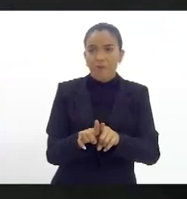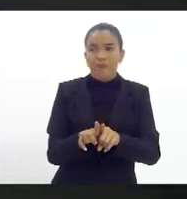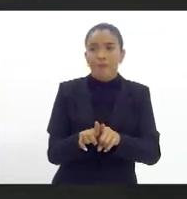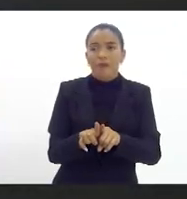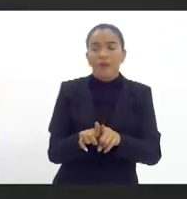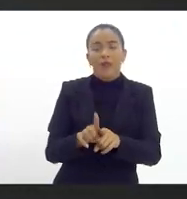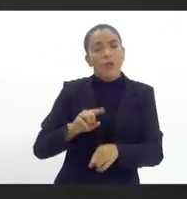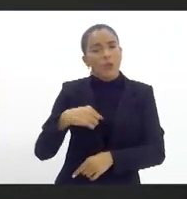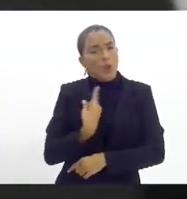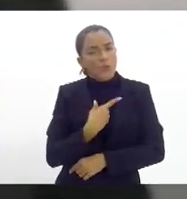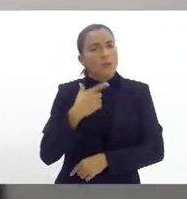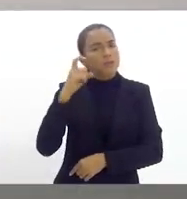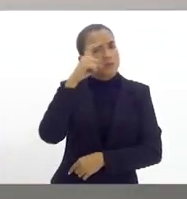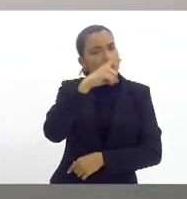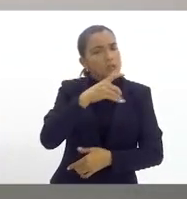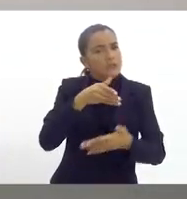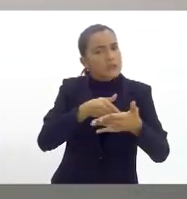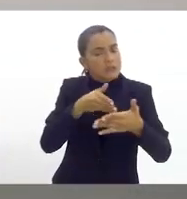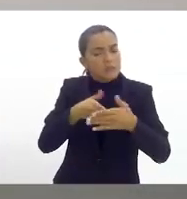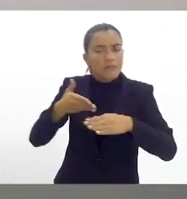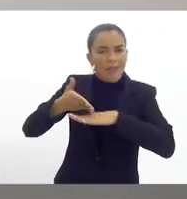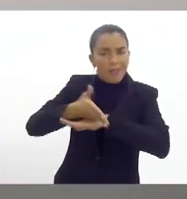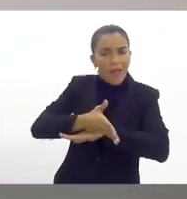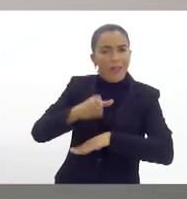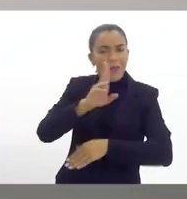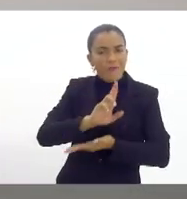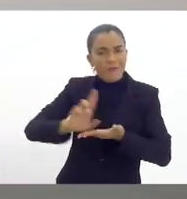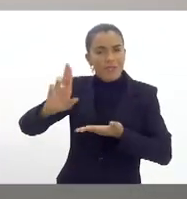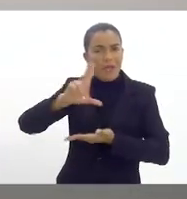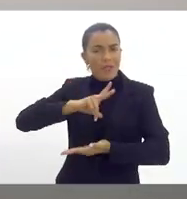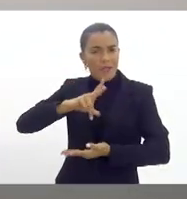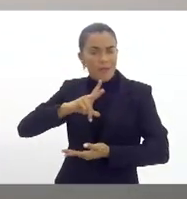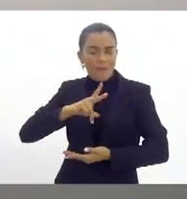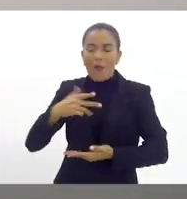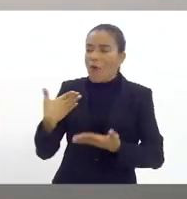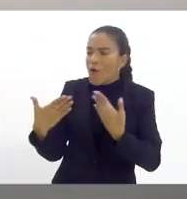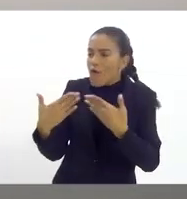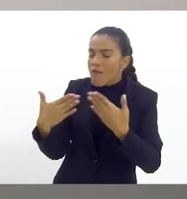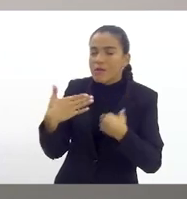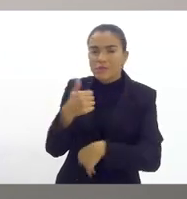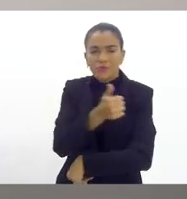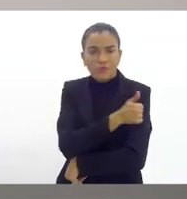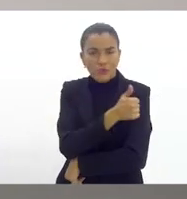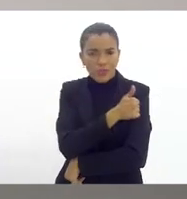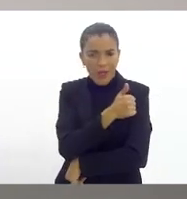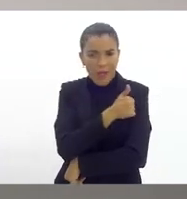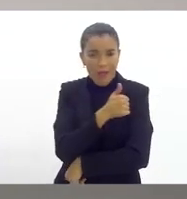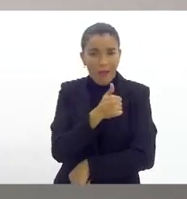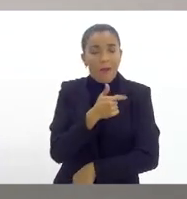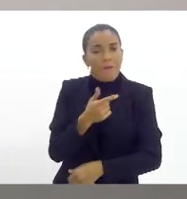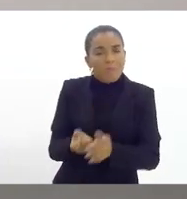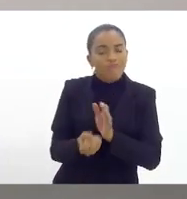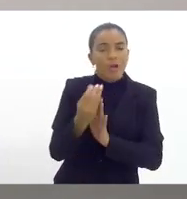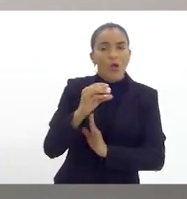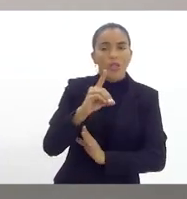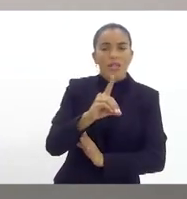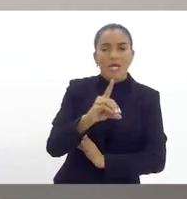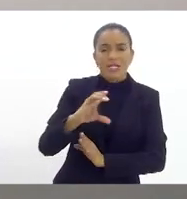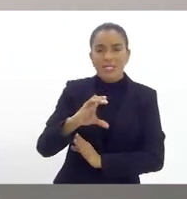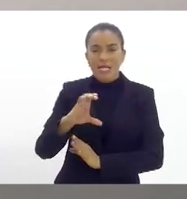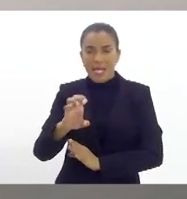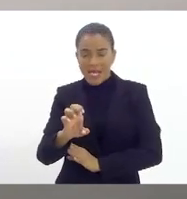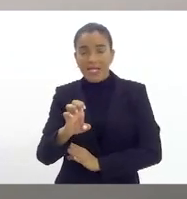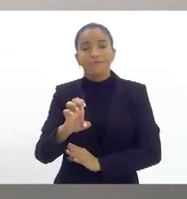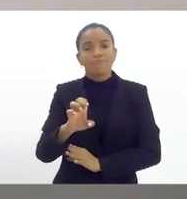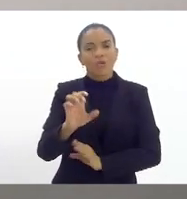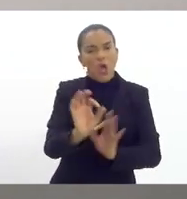a gente tem dificuldade de entrar nas universidades privadas para poder conseguir conversar com os estudantes e fazer com que os dcs se organizem para que a gente